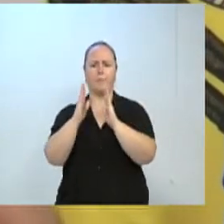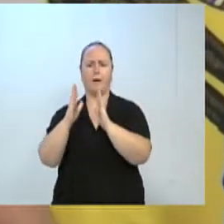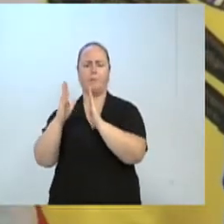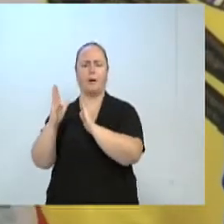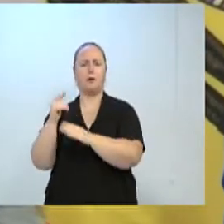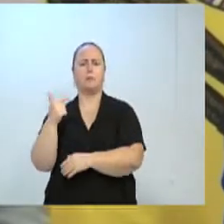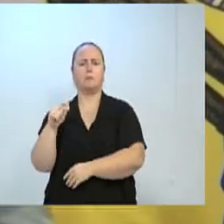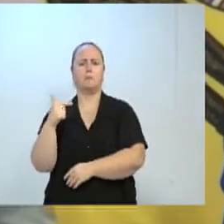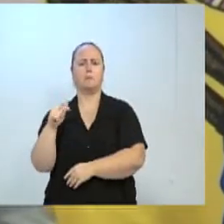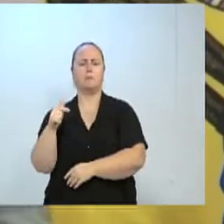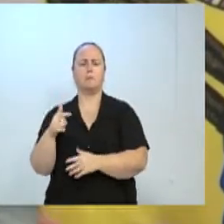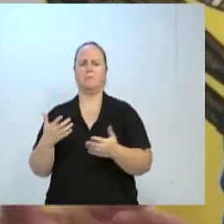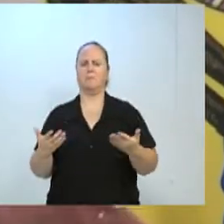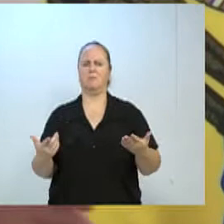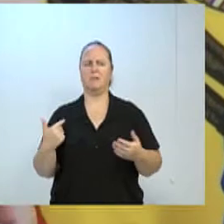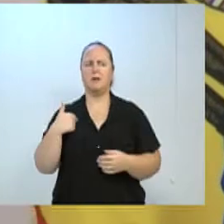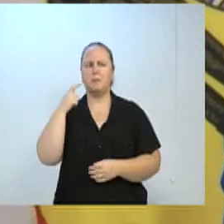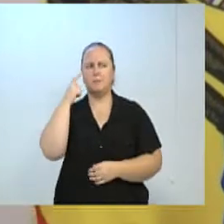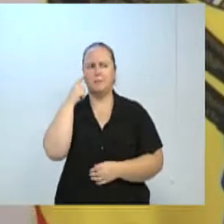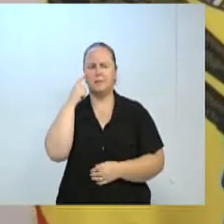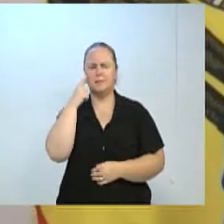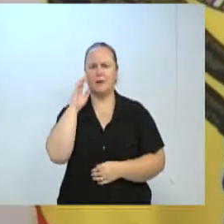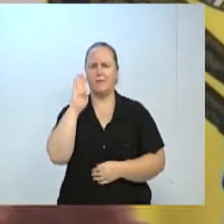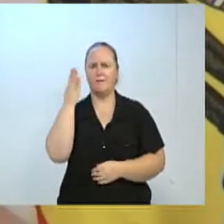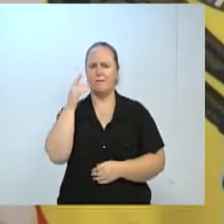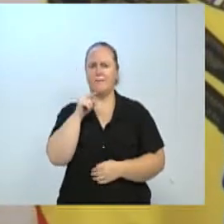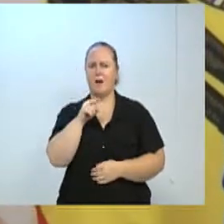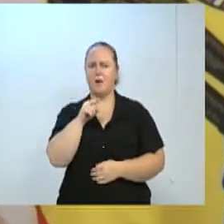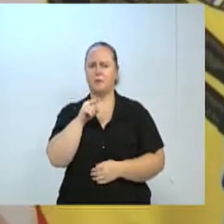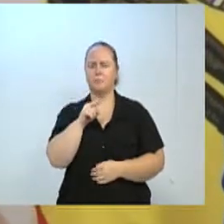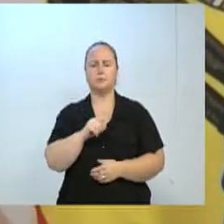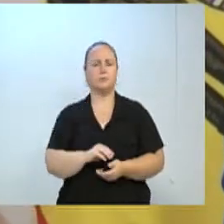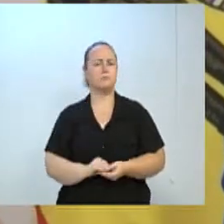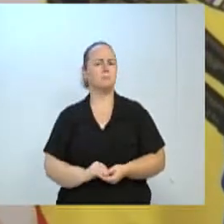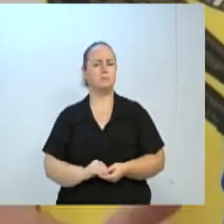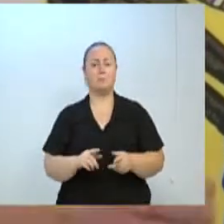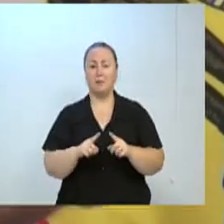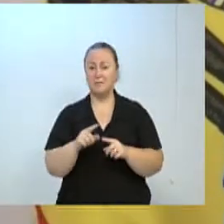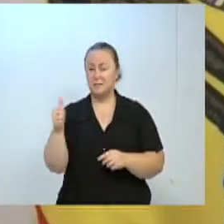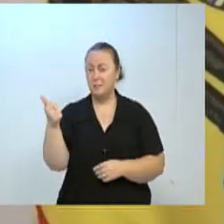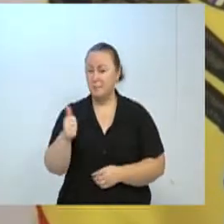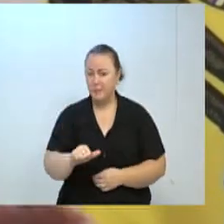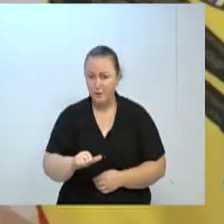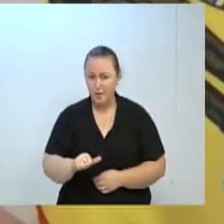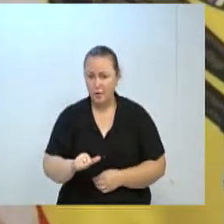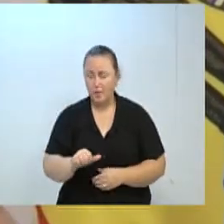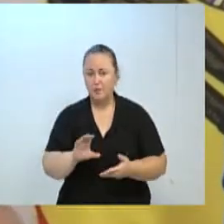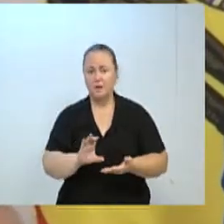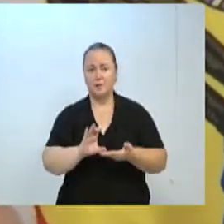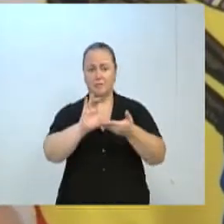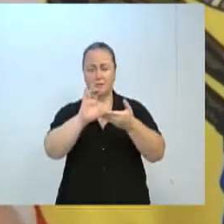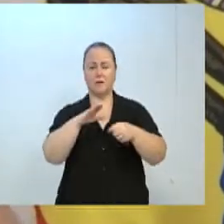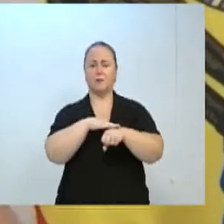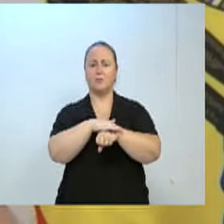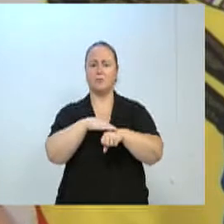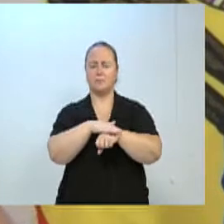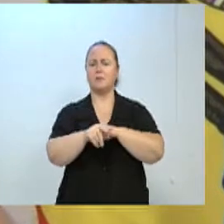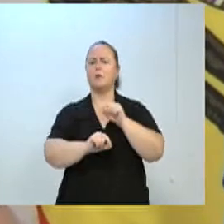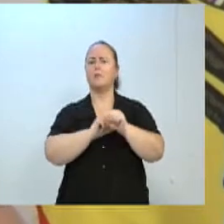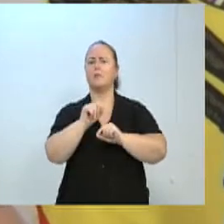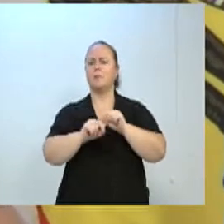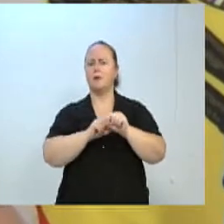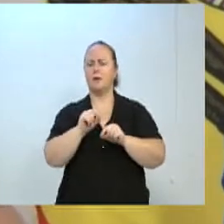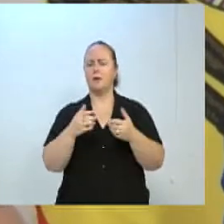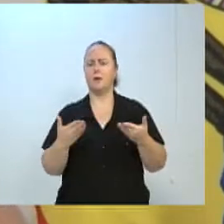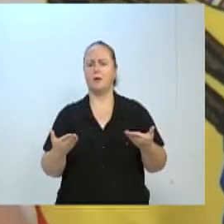assim, eu até achei que era uma montagem, mas assim, o que me deixou mais perplexo com esses conselhos conversando é o que a gente bate sempre